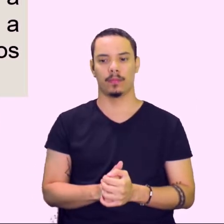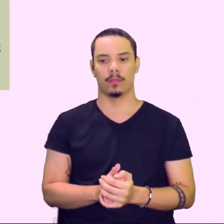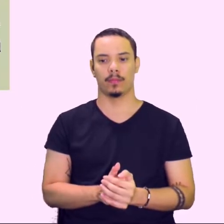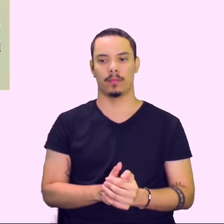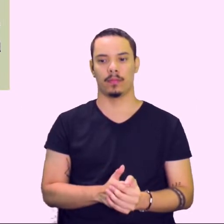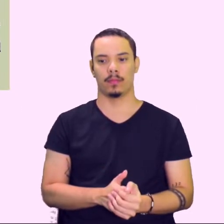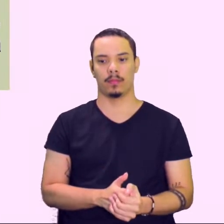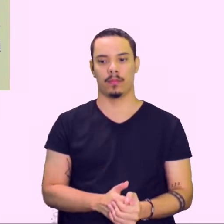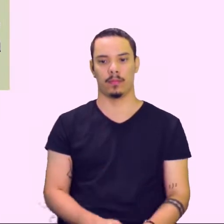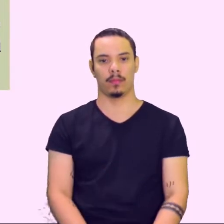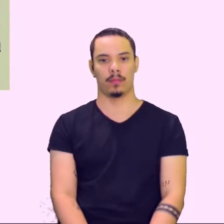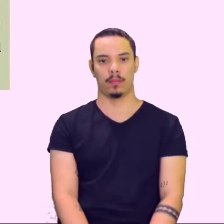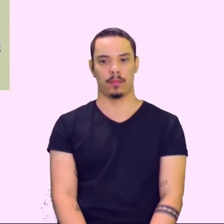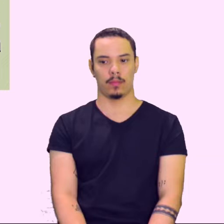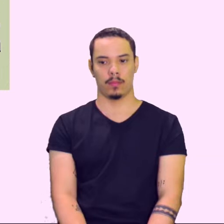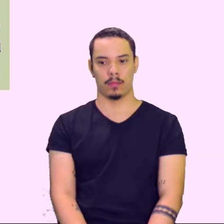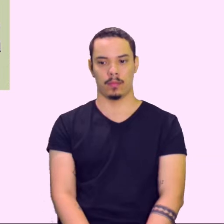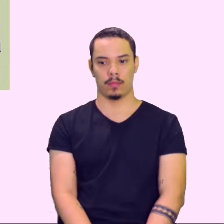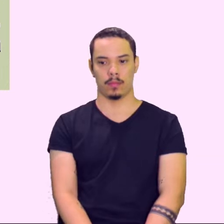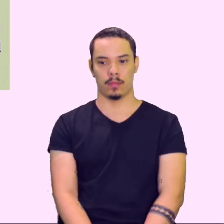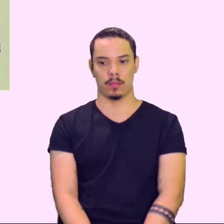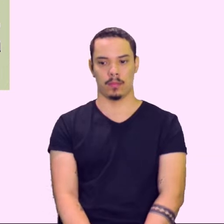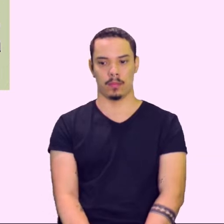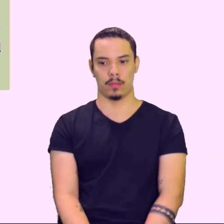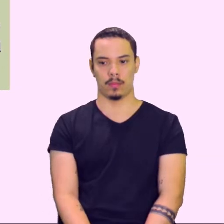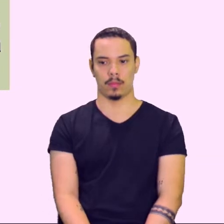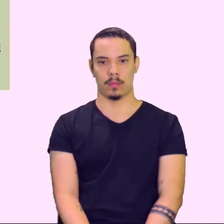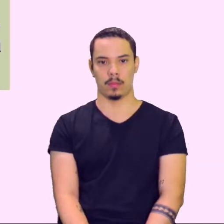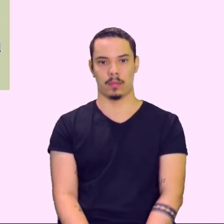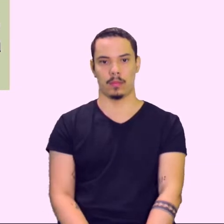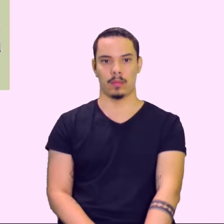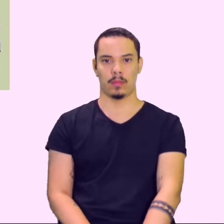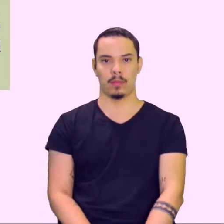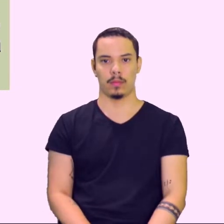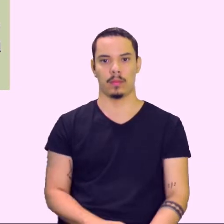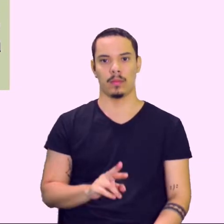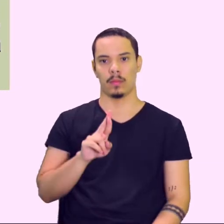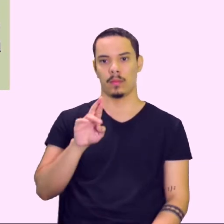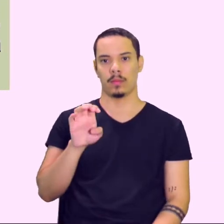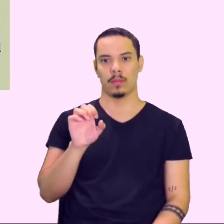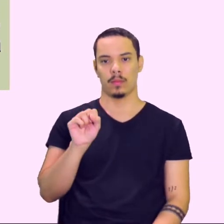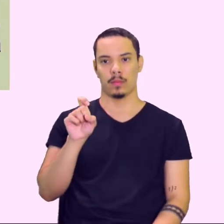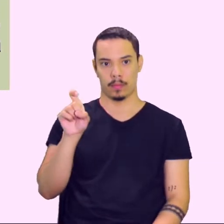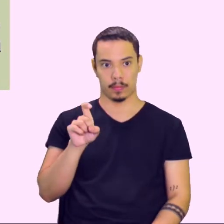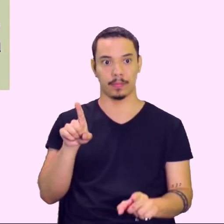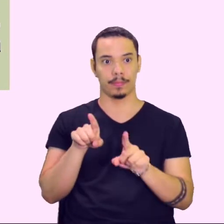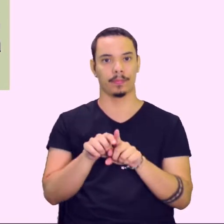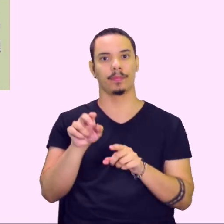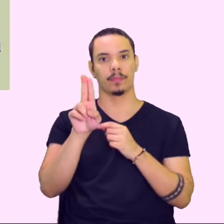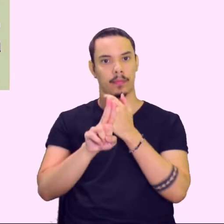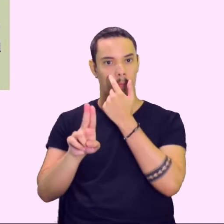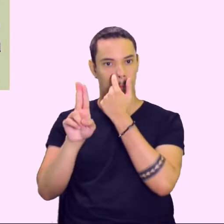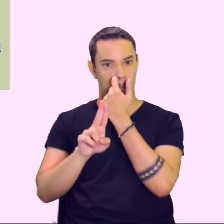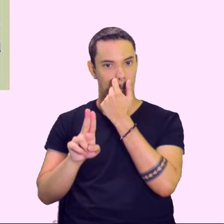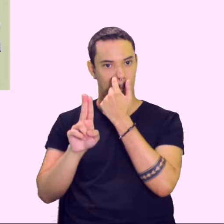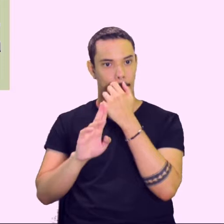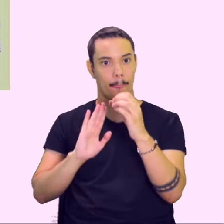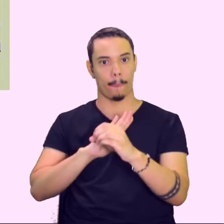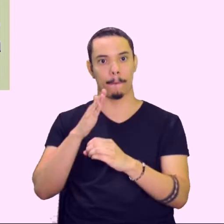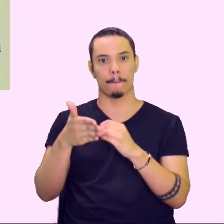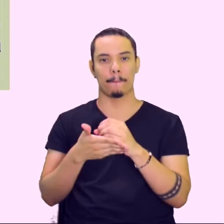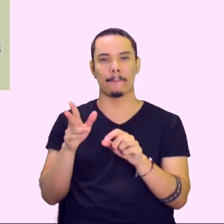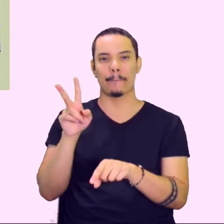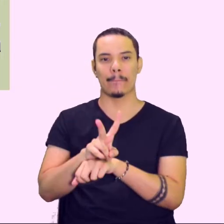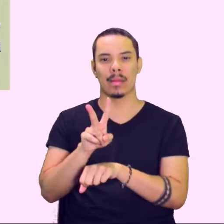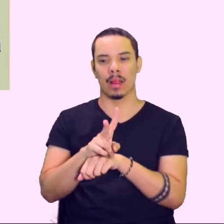Seguindo, galera. Aí temos as RESEX. Que são aí de uso sustentável, certo, professor Jorge? São as reservas